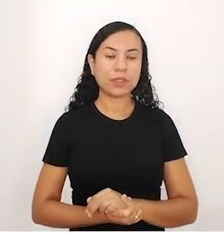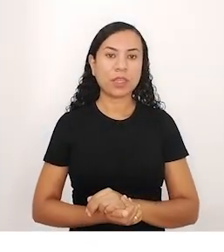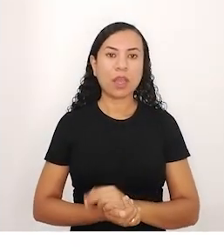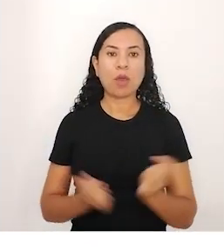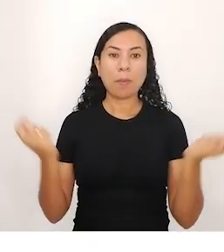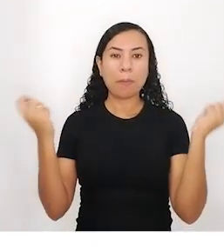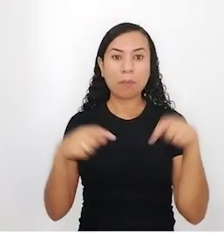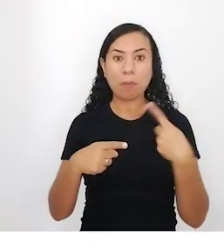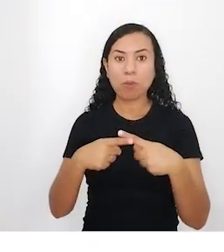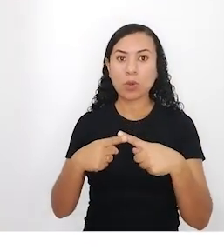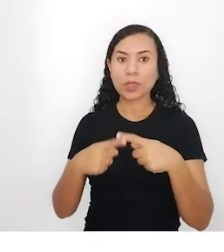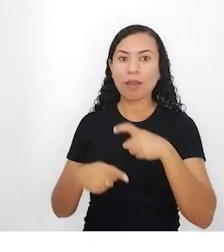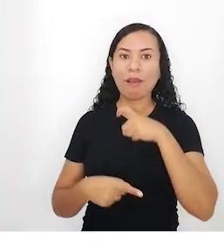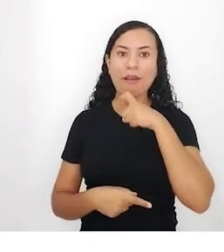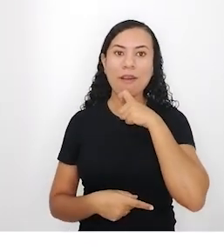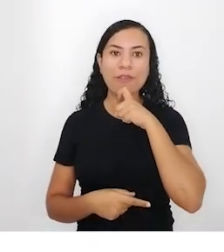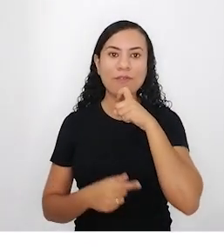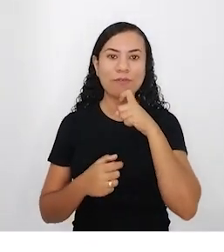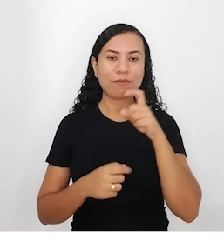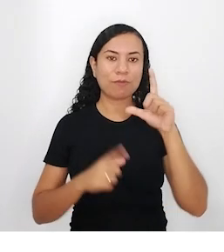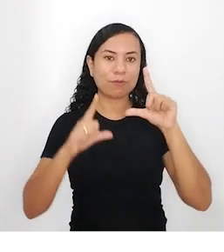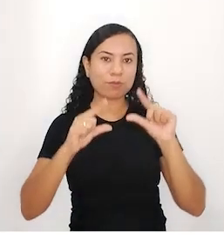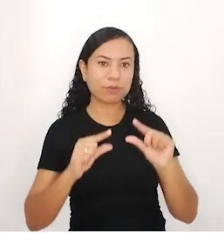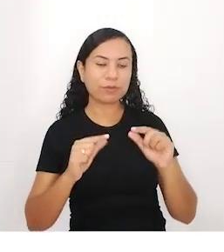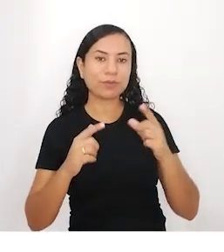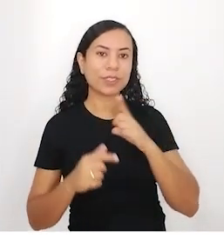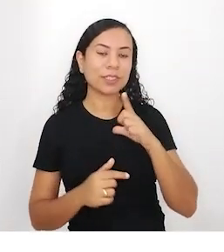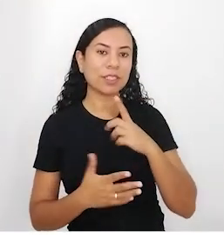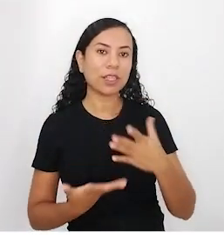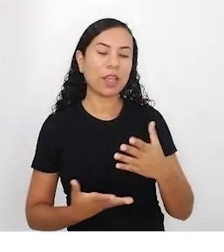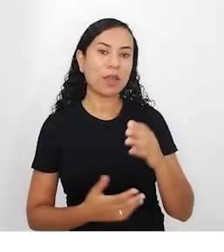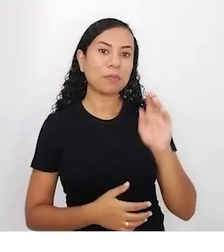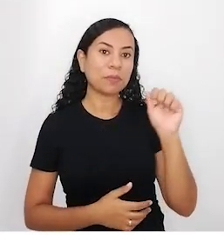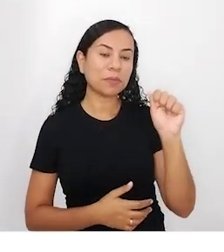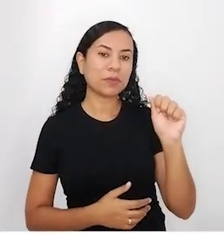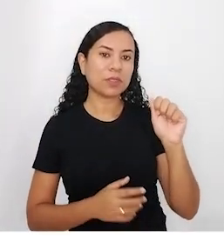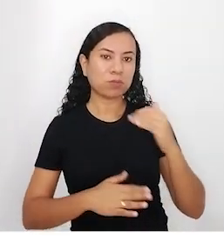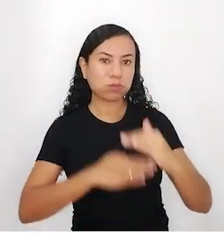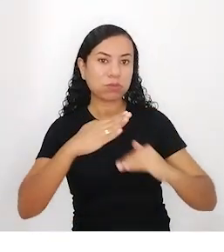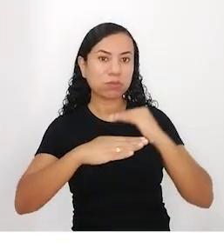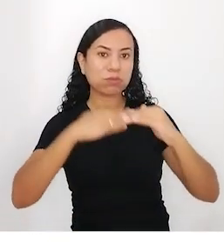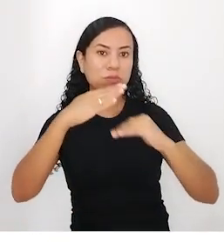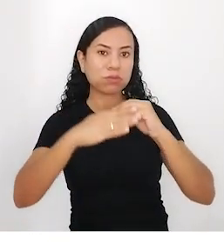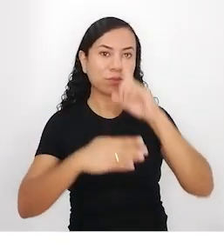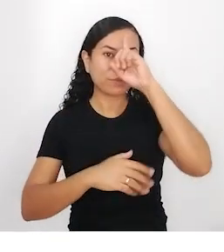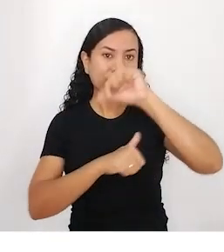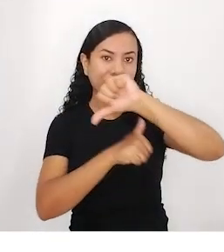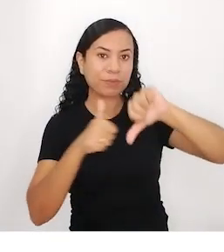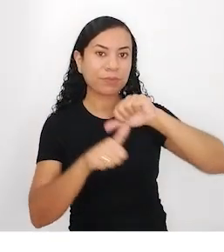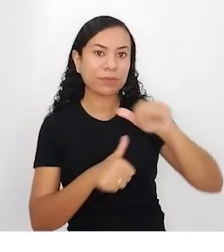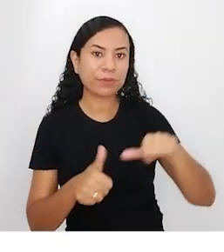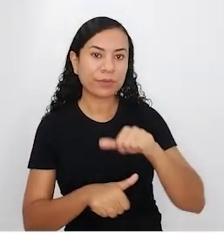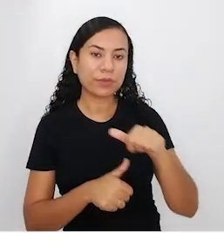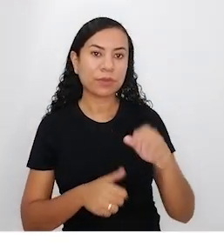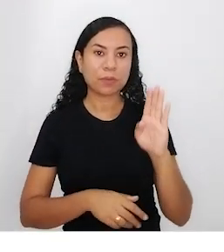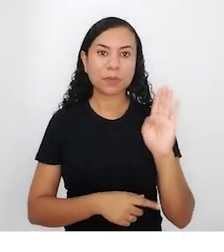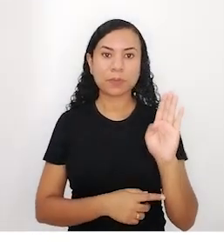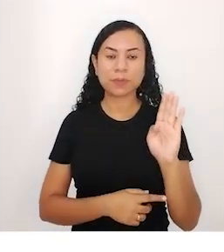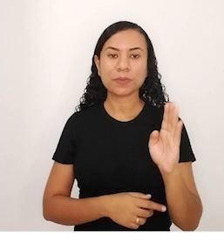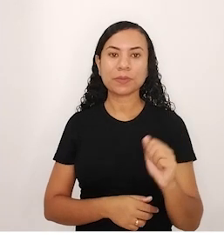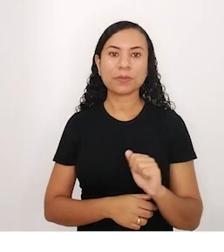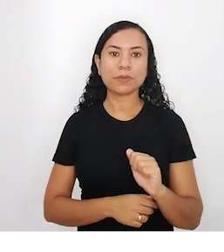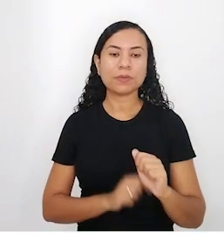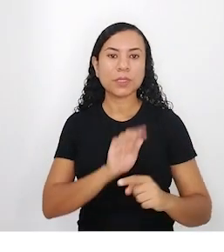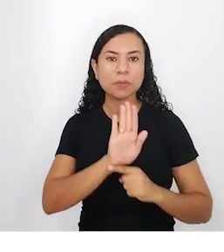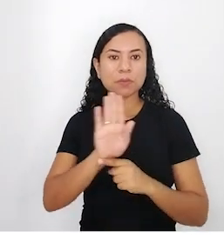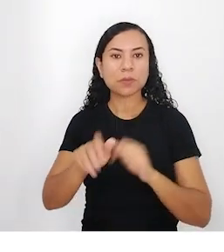a síntese do gás etileno e reduz a respiração? Letra C. Aumenta a quantidade de ácidos e interrompe a